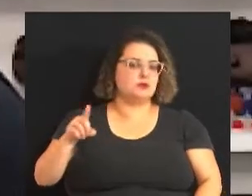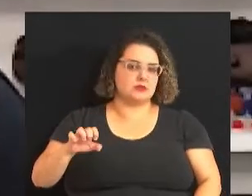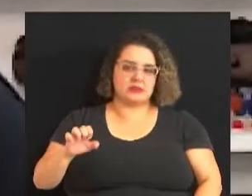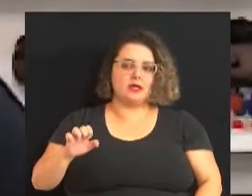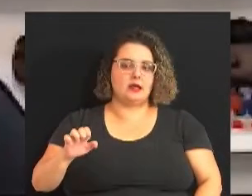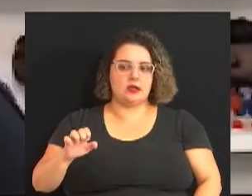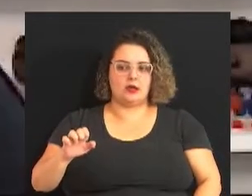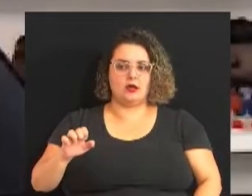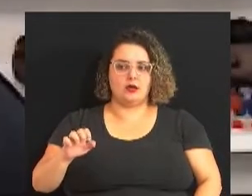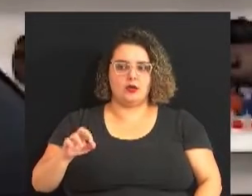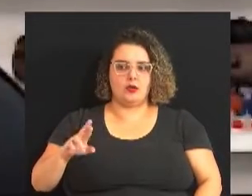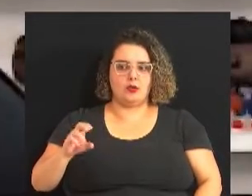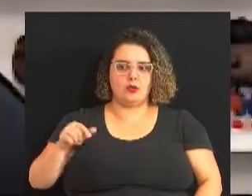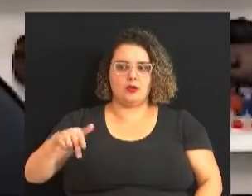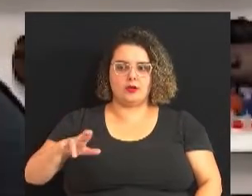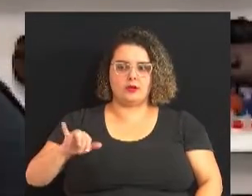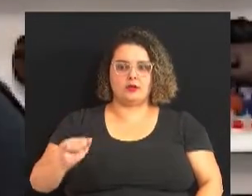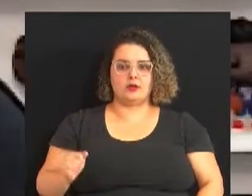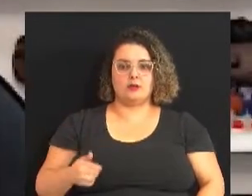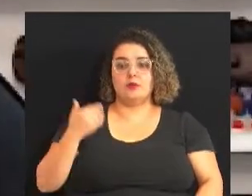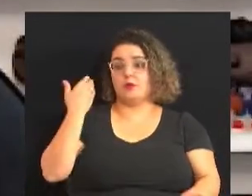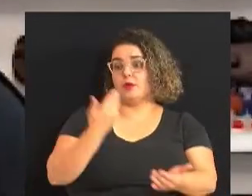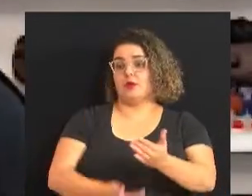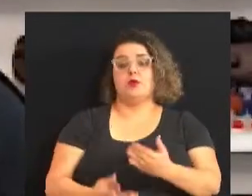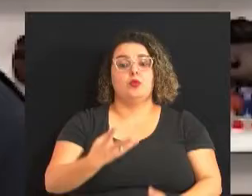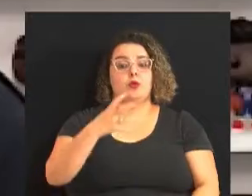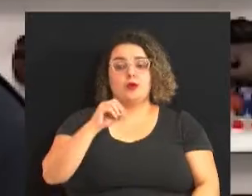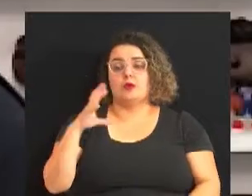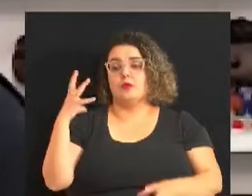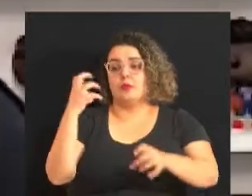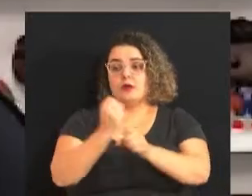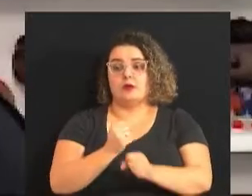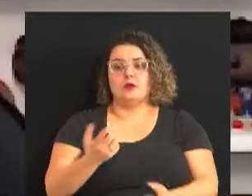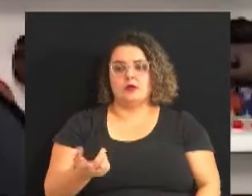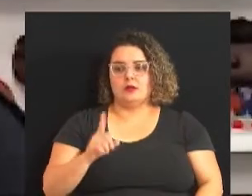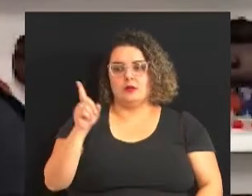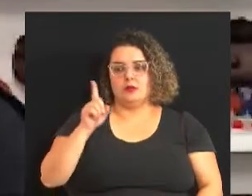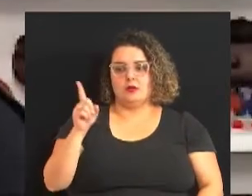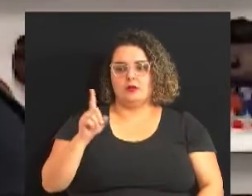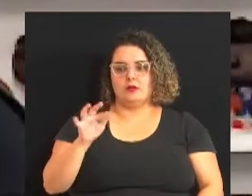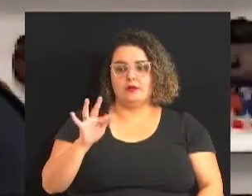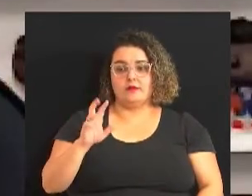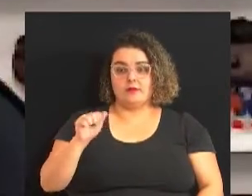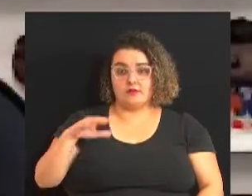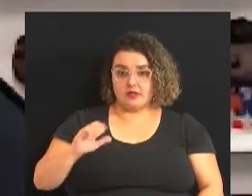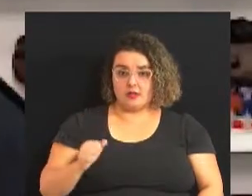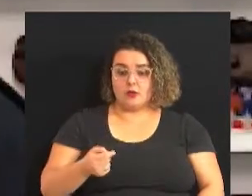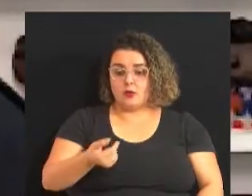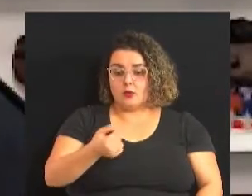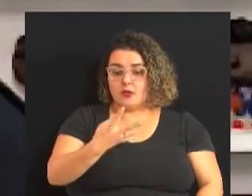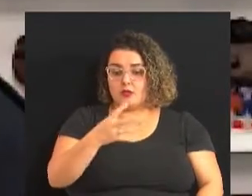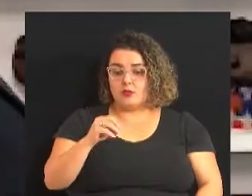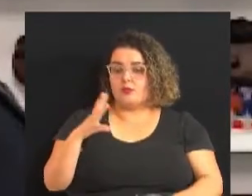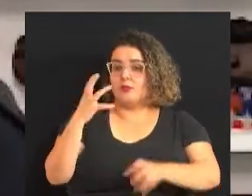porque a Colômbia já tinha perdido por mais de 40 pontos do Brasil no jogo em Franca, ou quase 40 pontos, e você